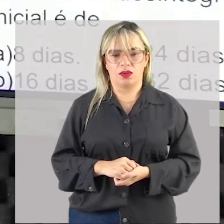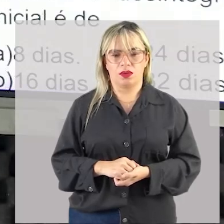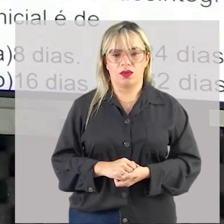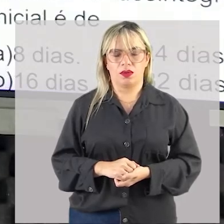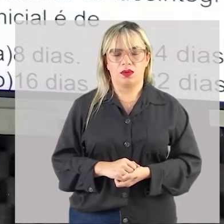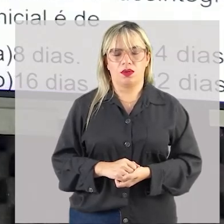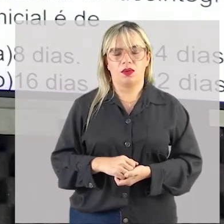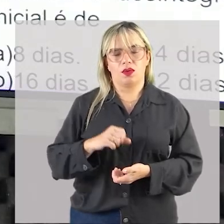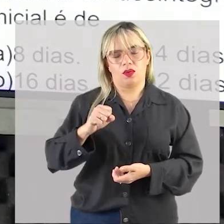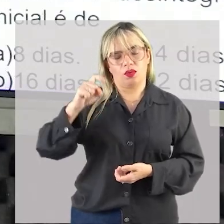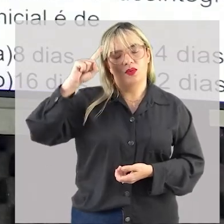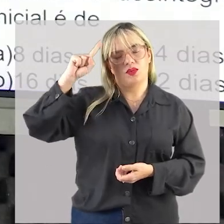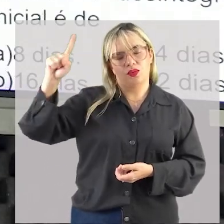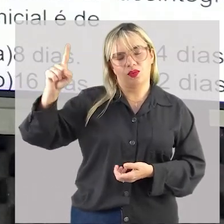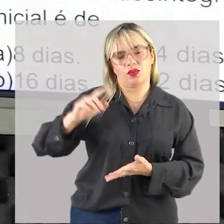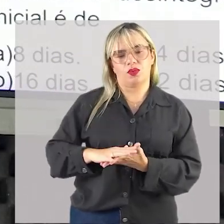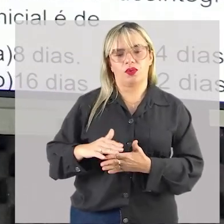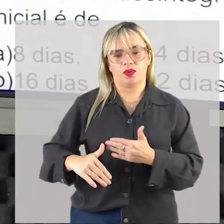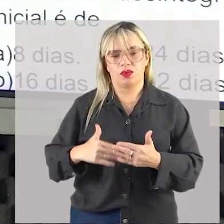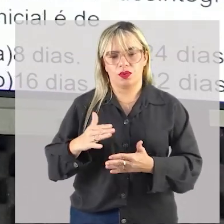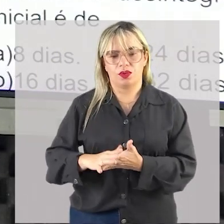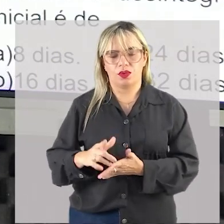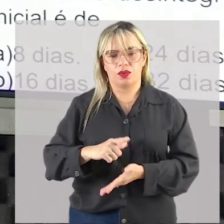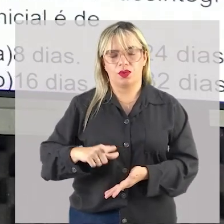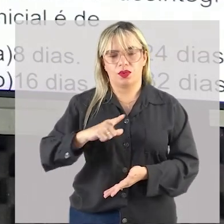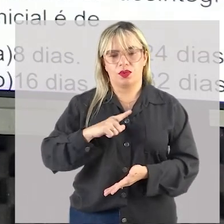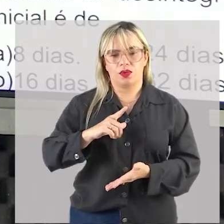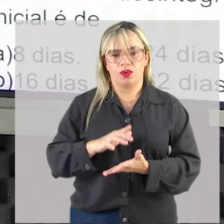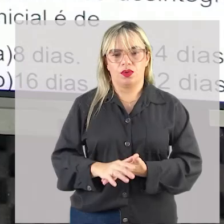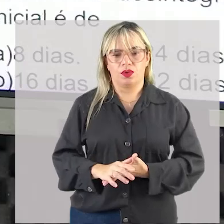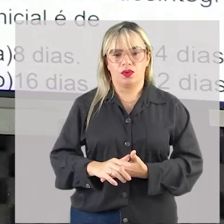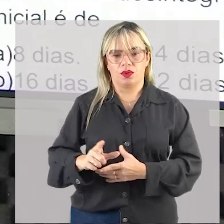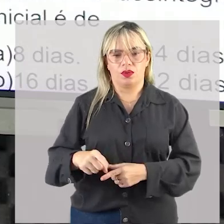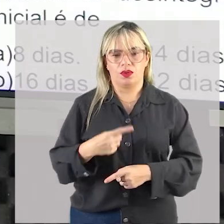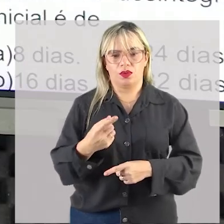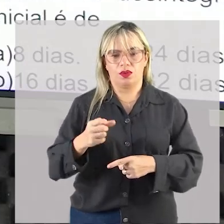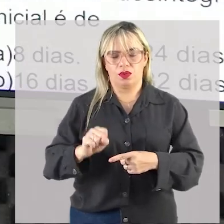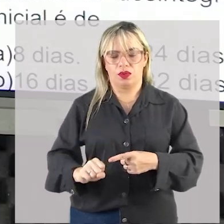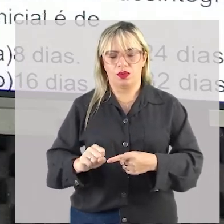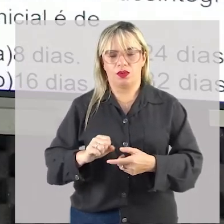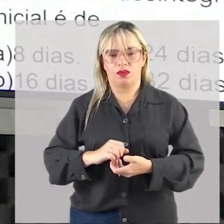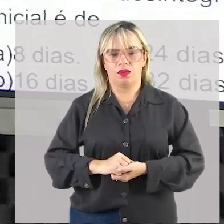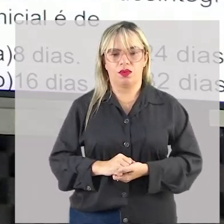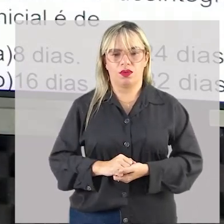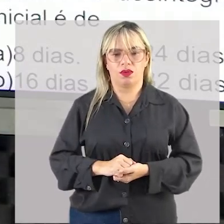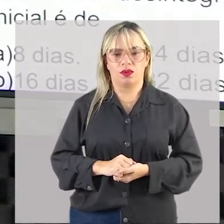Ah, eu vou passar por mais 8 dias. Ah, eu tenho um oitavo.